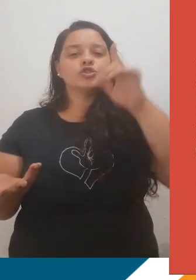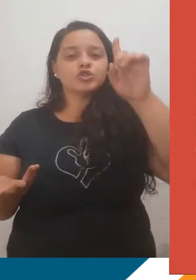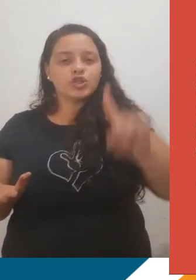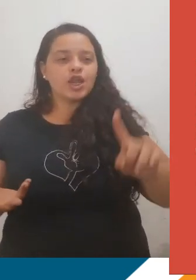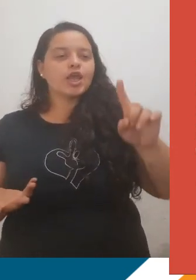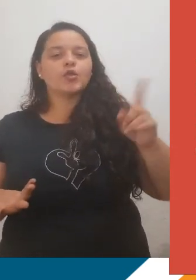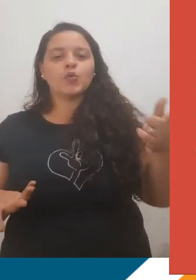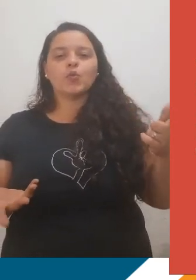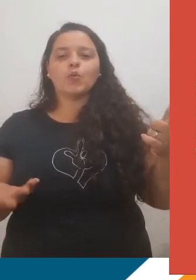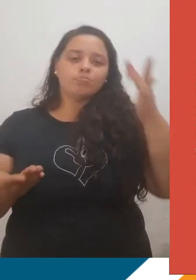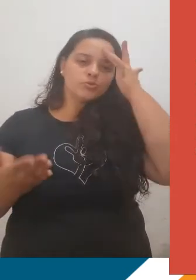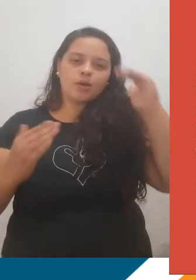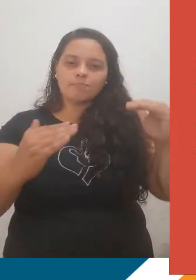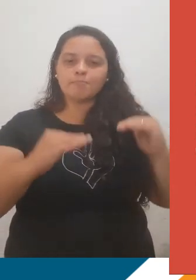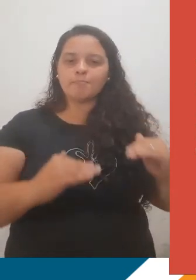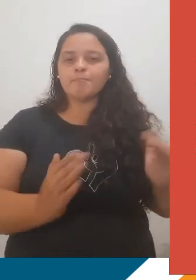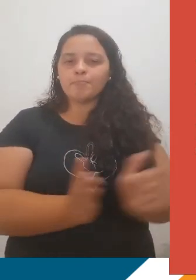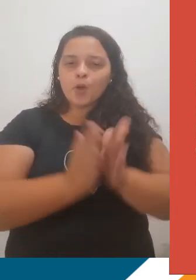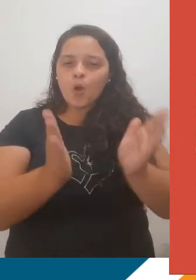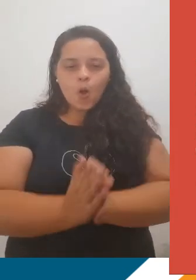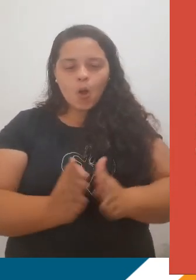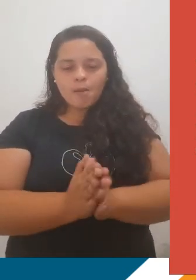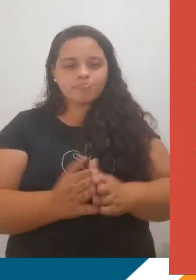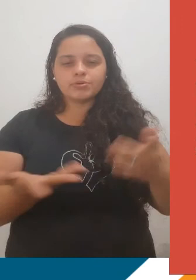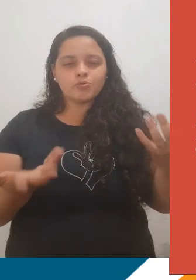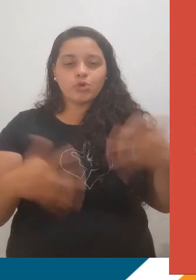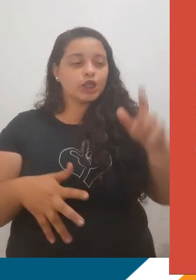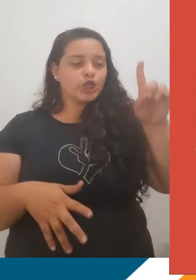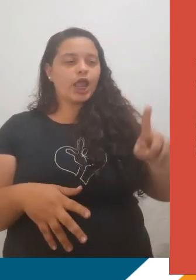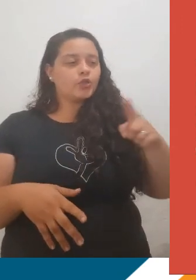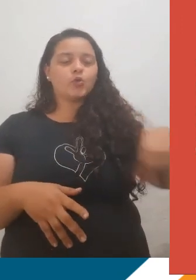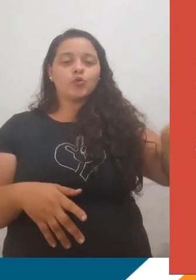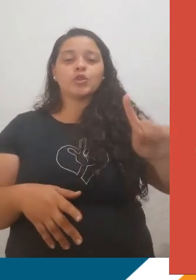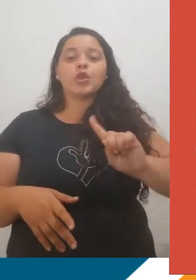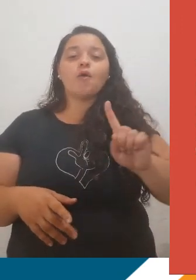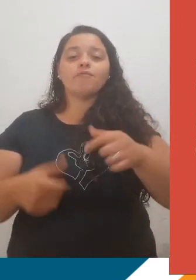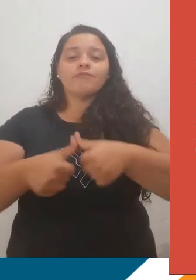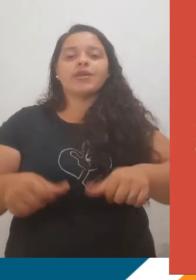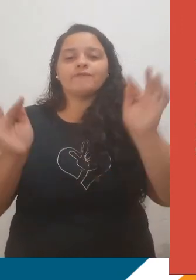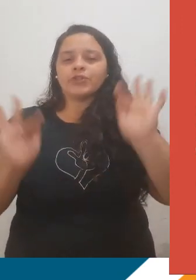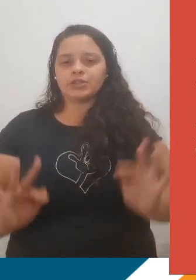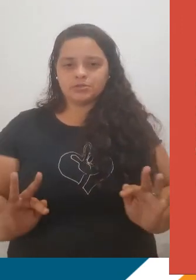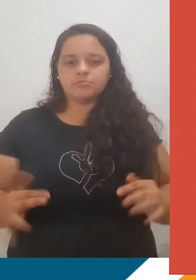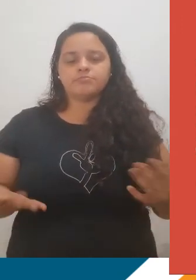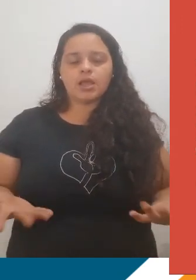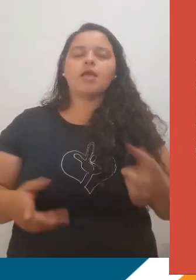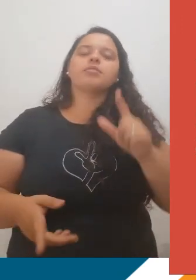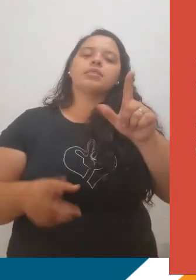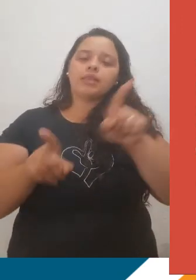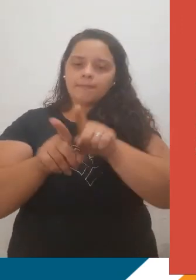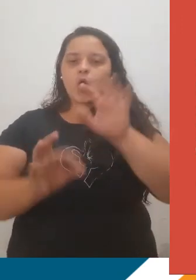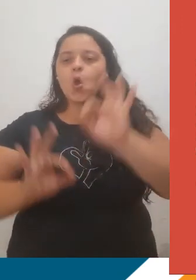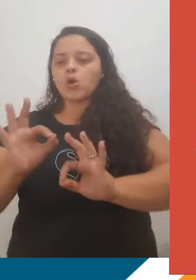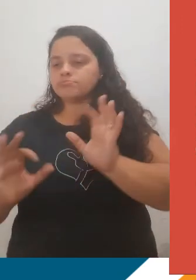das classes populares e se organizam também contra o João Goulart dentro de uma